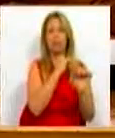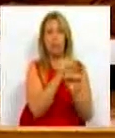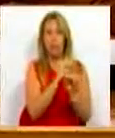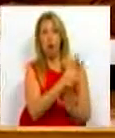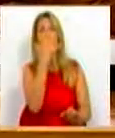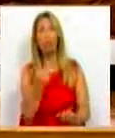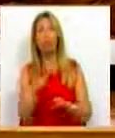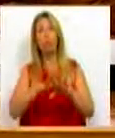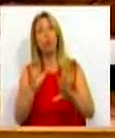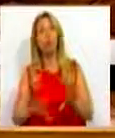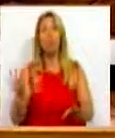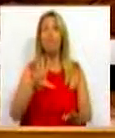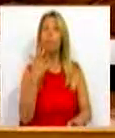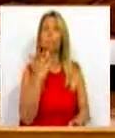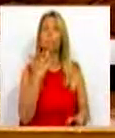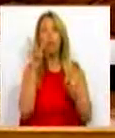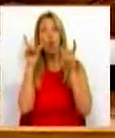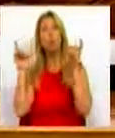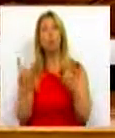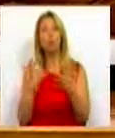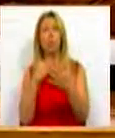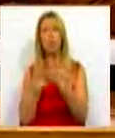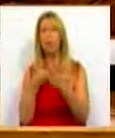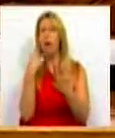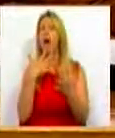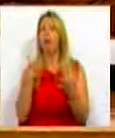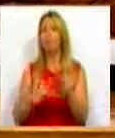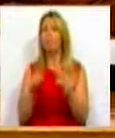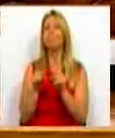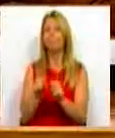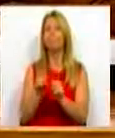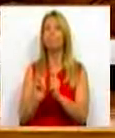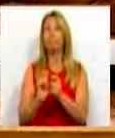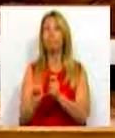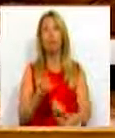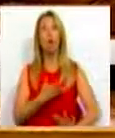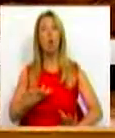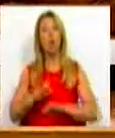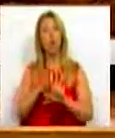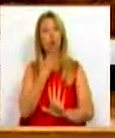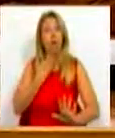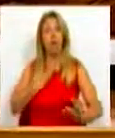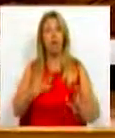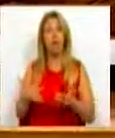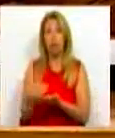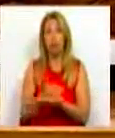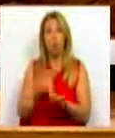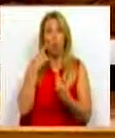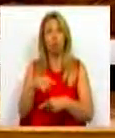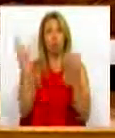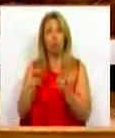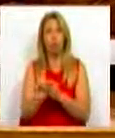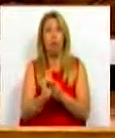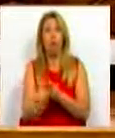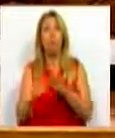rigor e de controlo, de modo a reforçar a credibilidade da atribuição do subsídio, a eficácia dos recursos públicos a ele alocados e também a prevenir